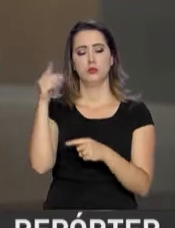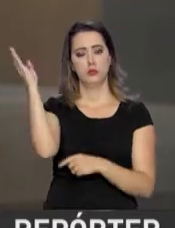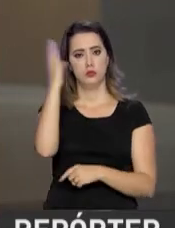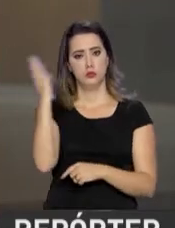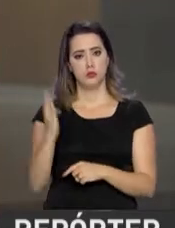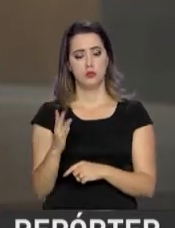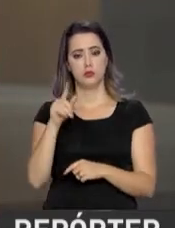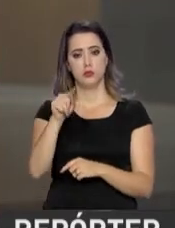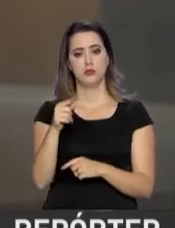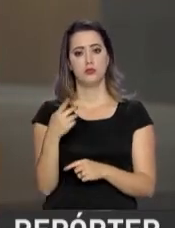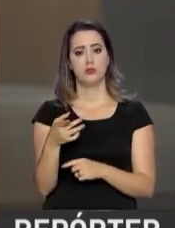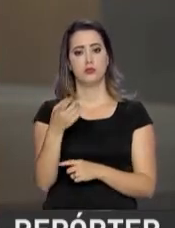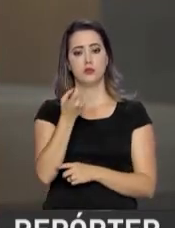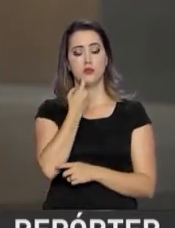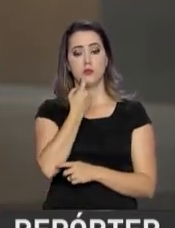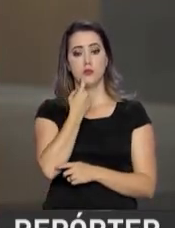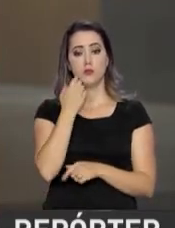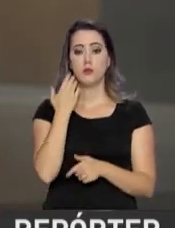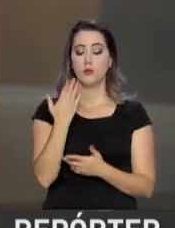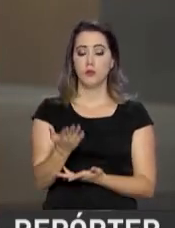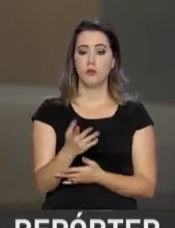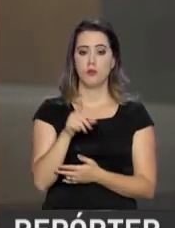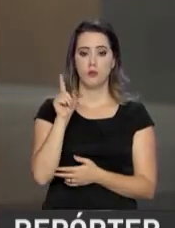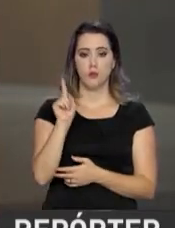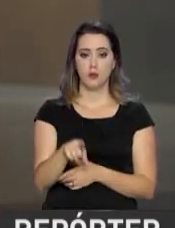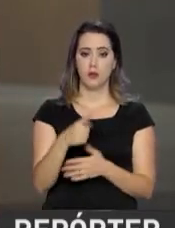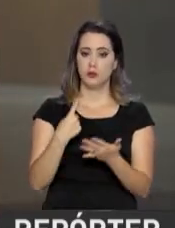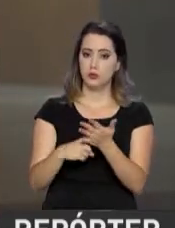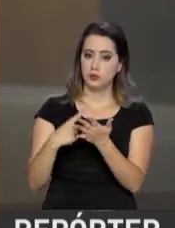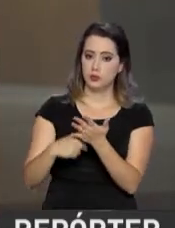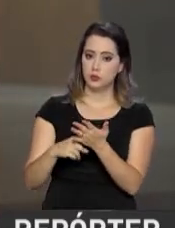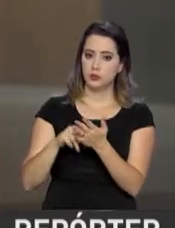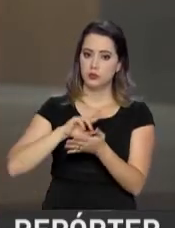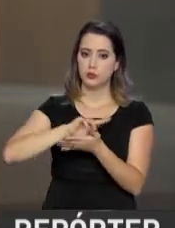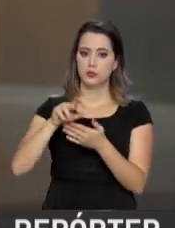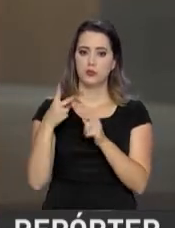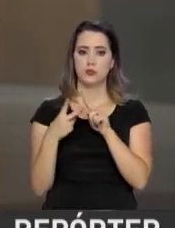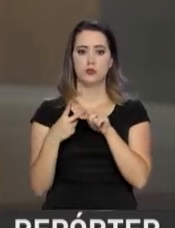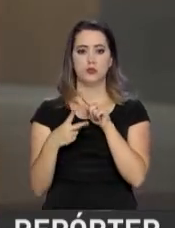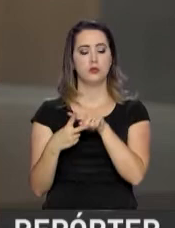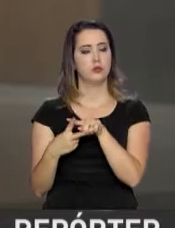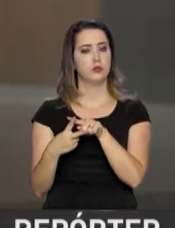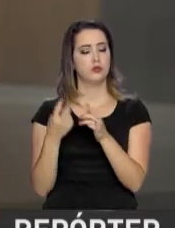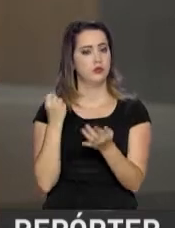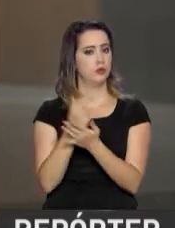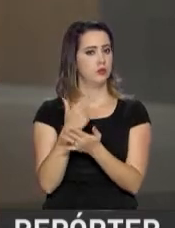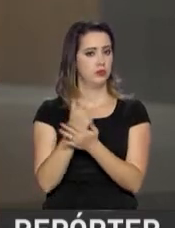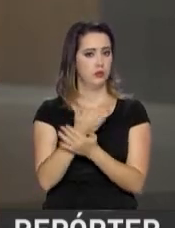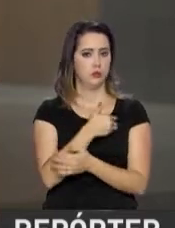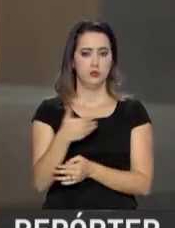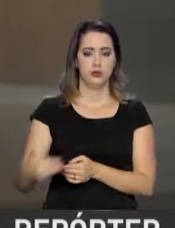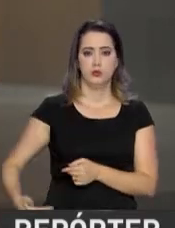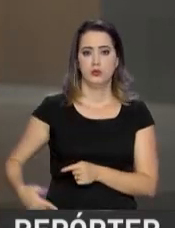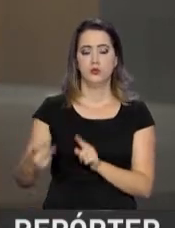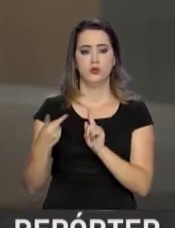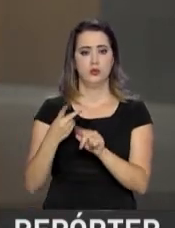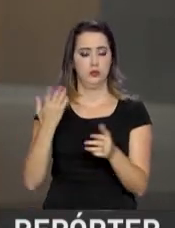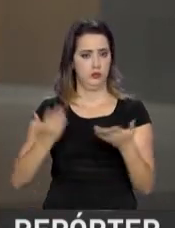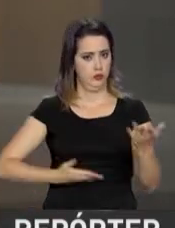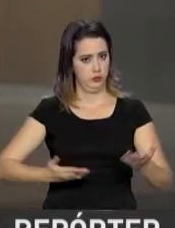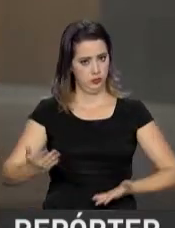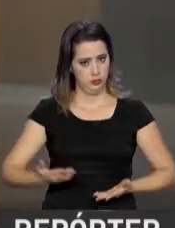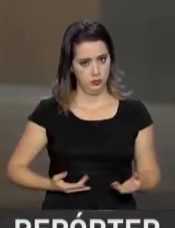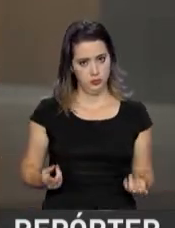brasil nesta sexta feira são acordos que abrangem duas áreas compras governamentais e serviços